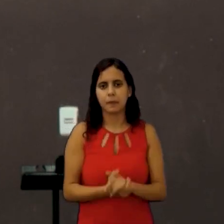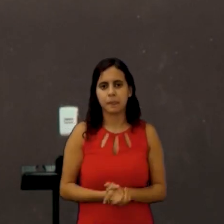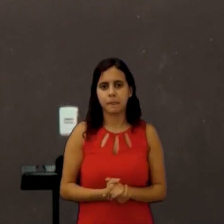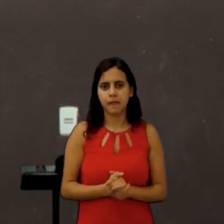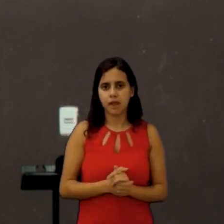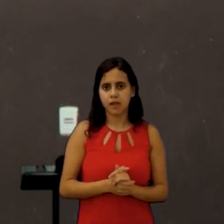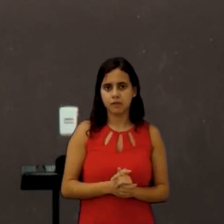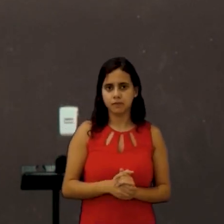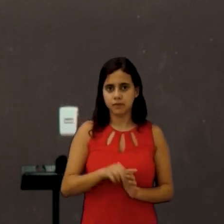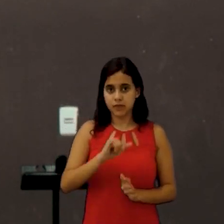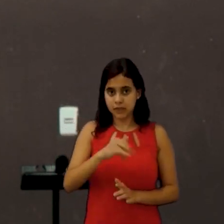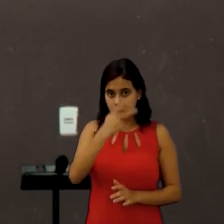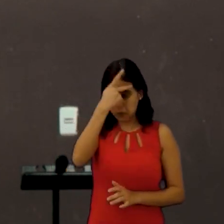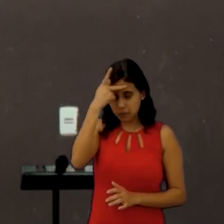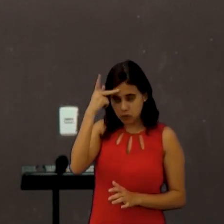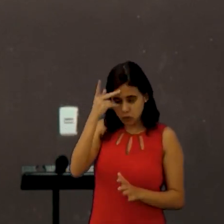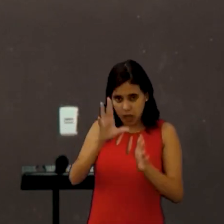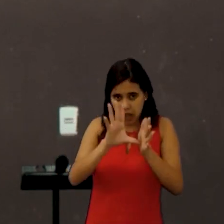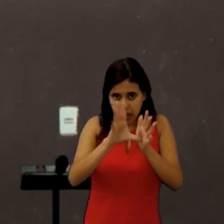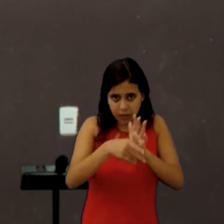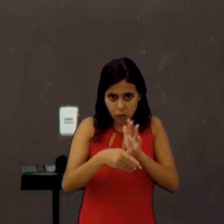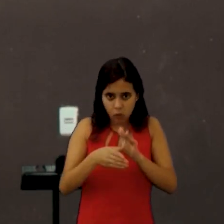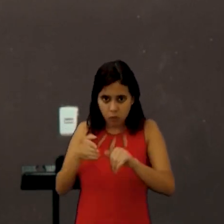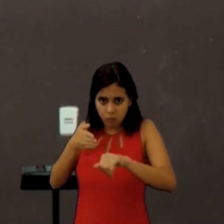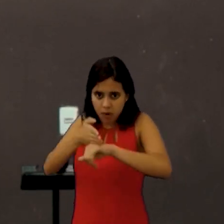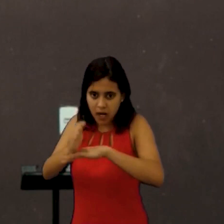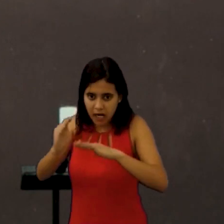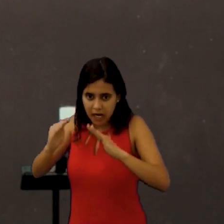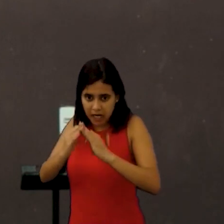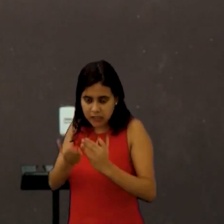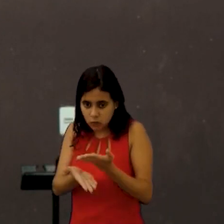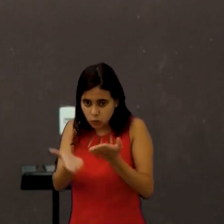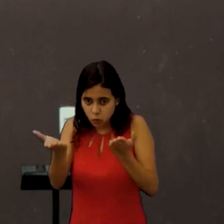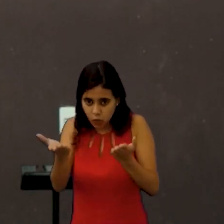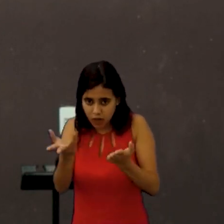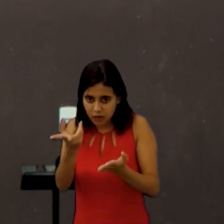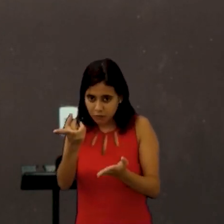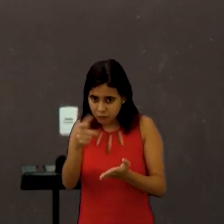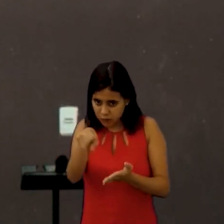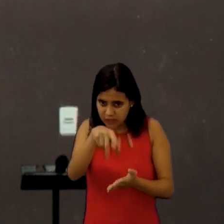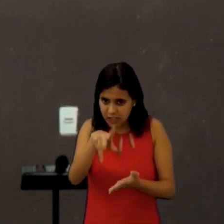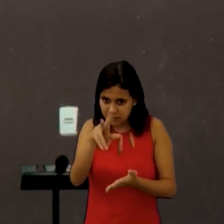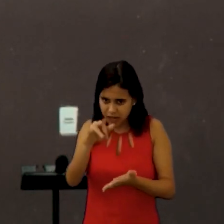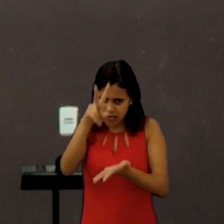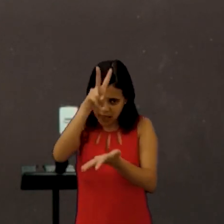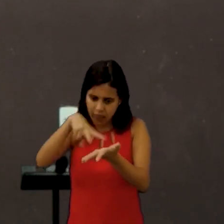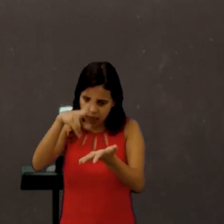Se um ladrão entrar na tua casa, você vai abrir Carlos Drummond de Andrade? Vai começar?